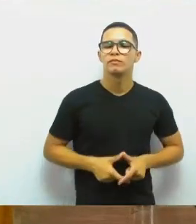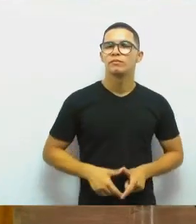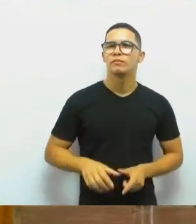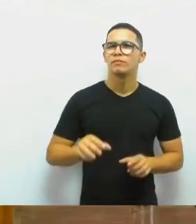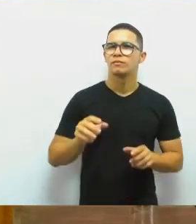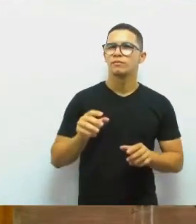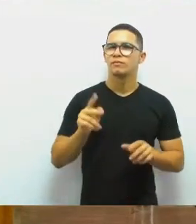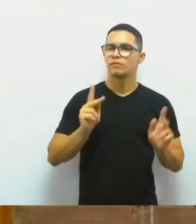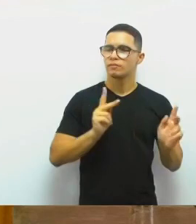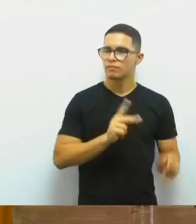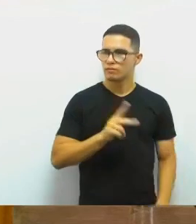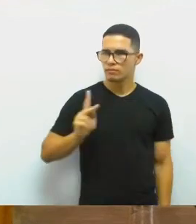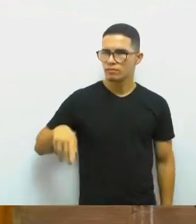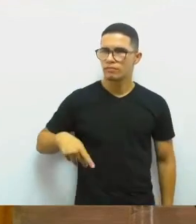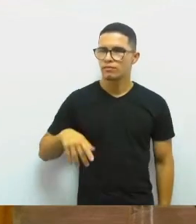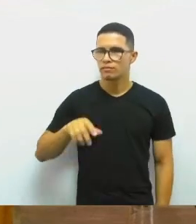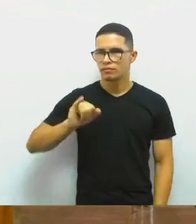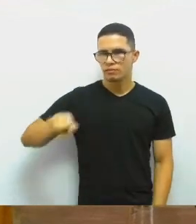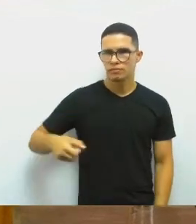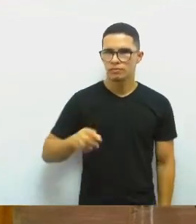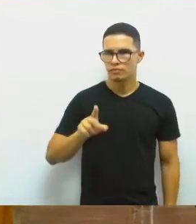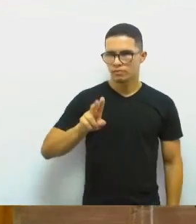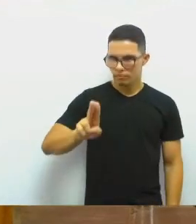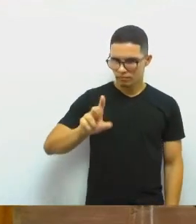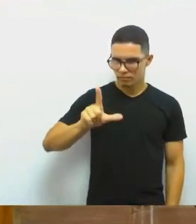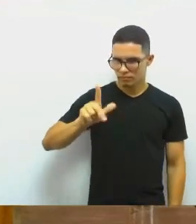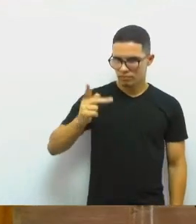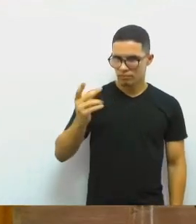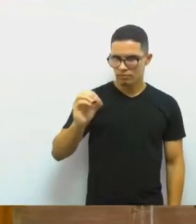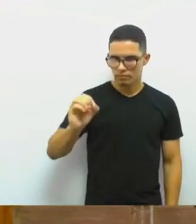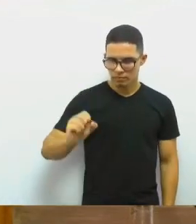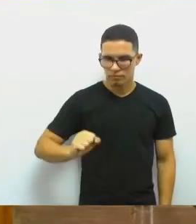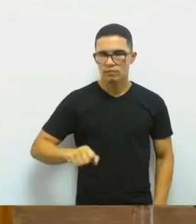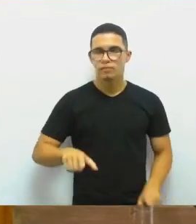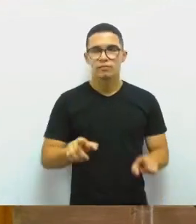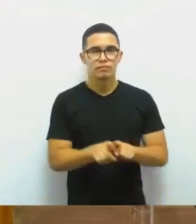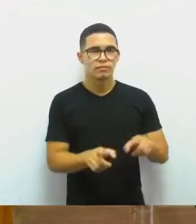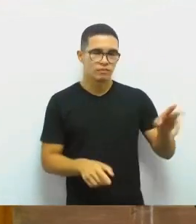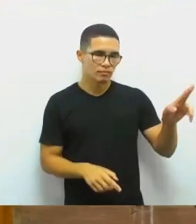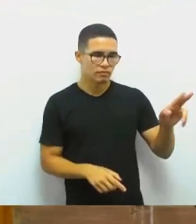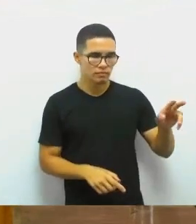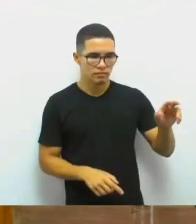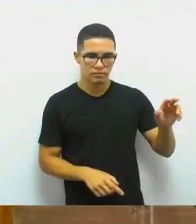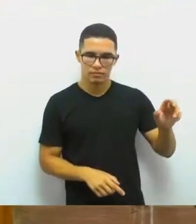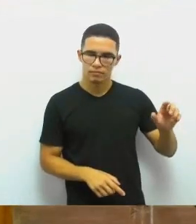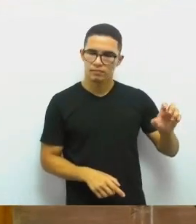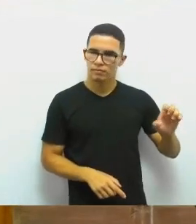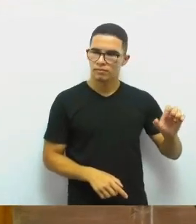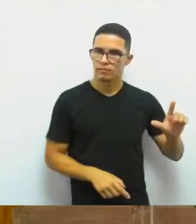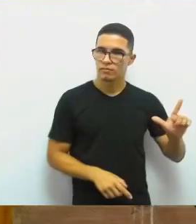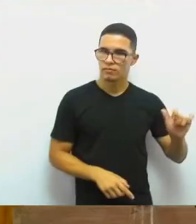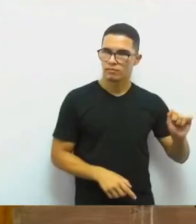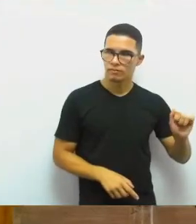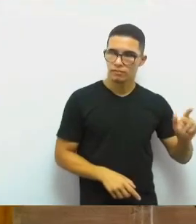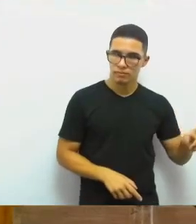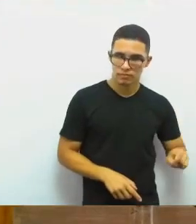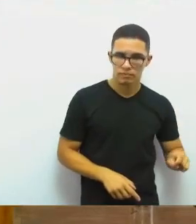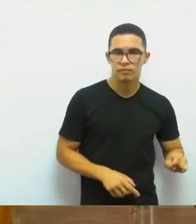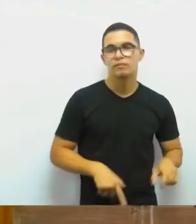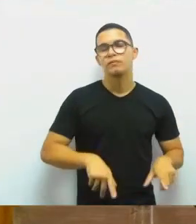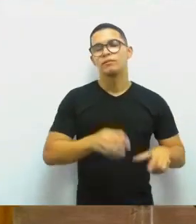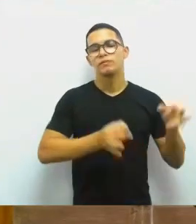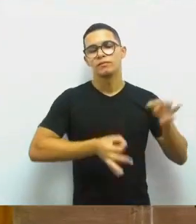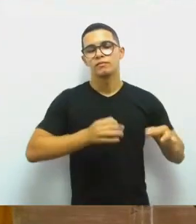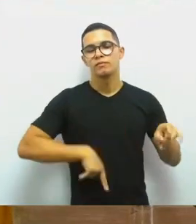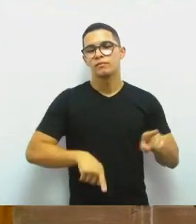educacional ao professor Júlio César Laranjeira, senhora Edna Márcia Ferreira Laércio, parecer 284 da Comissão de Justiça,